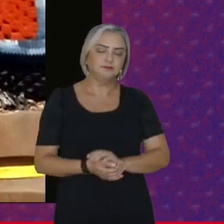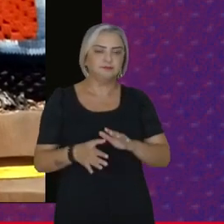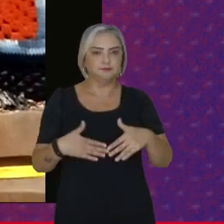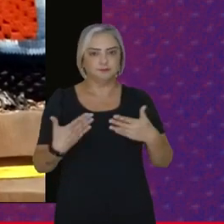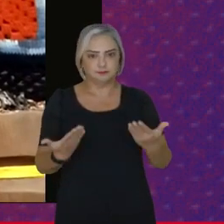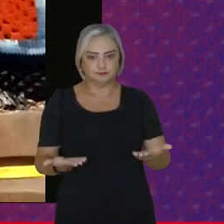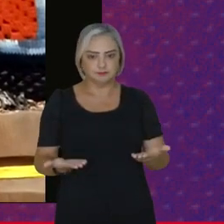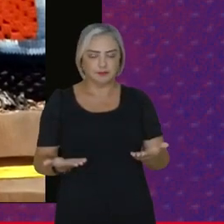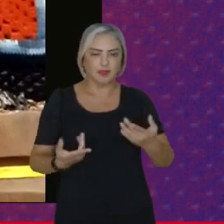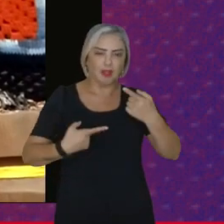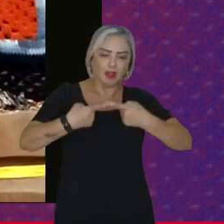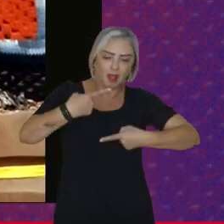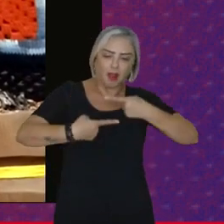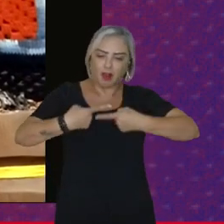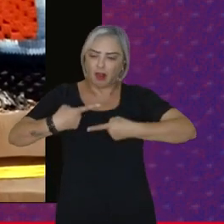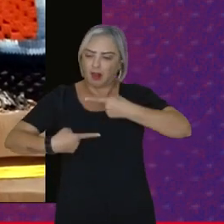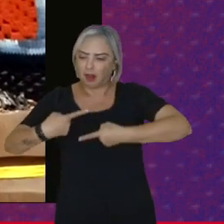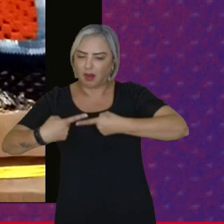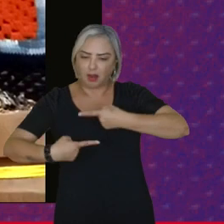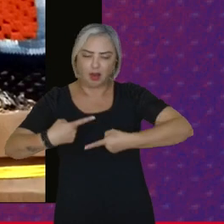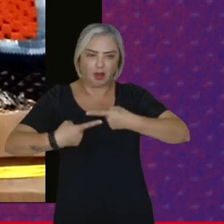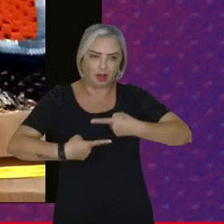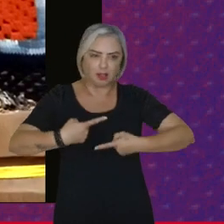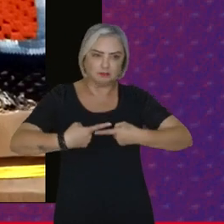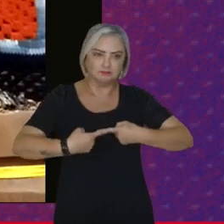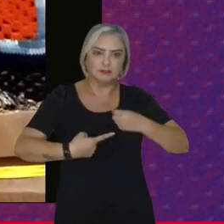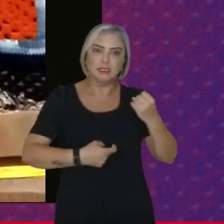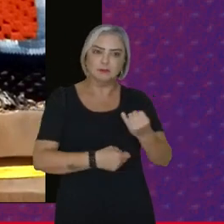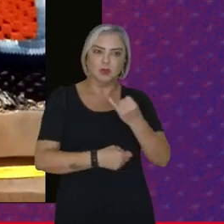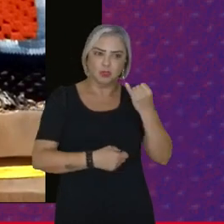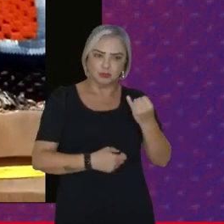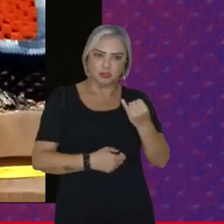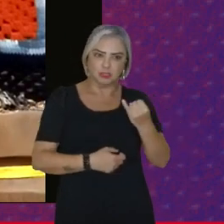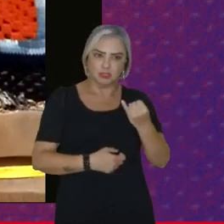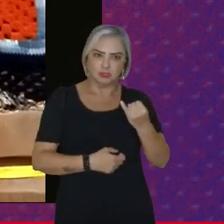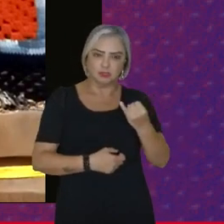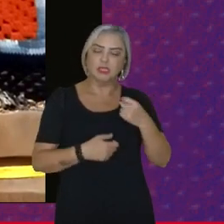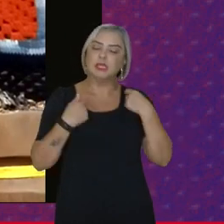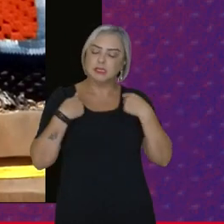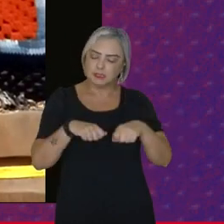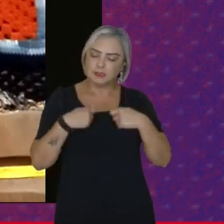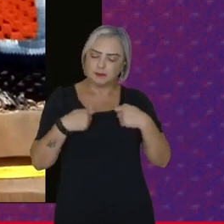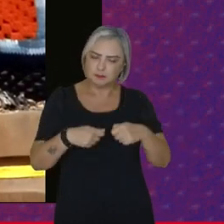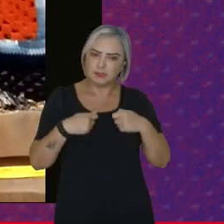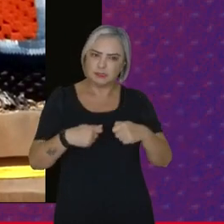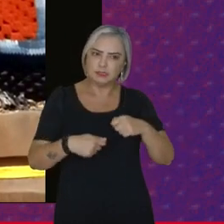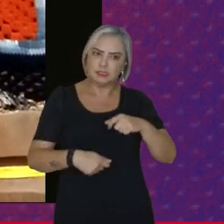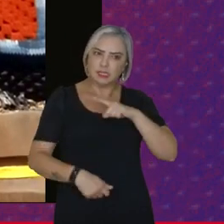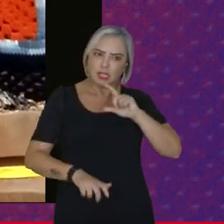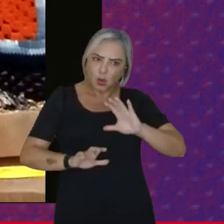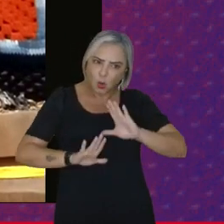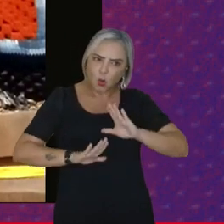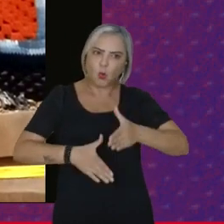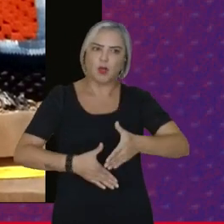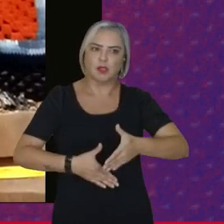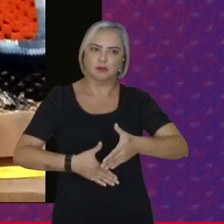Então, é uma discussão grande, que a gente precisa realmente de encarar